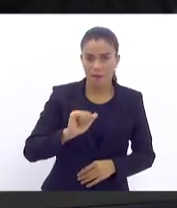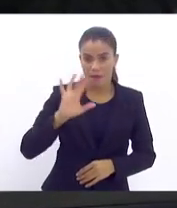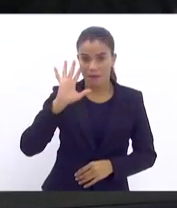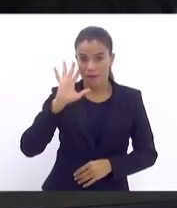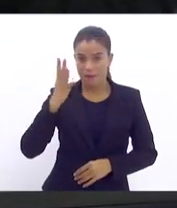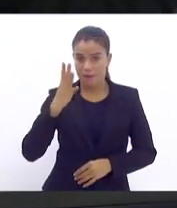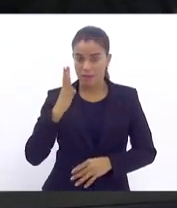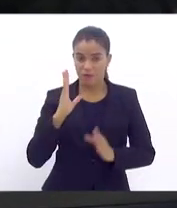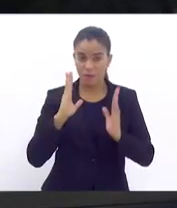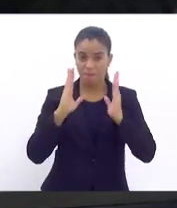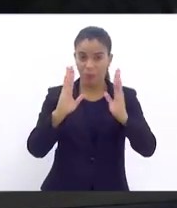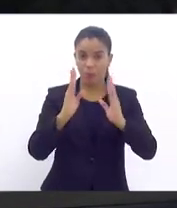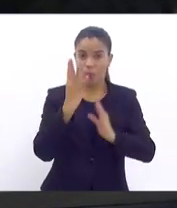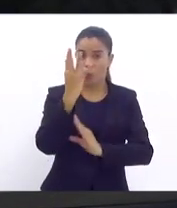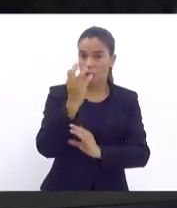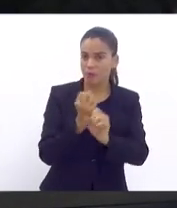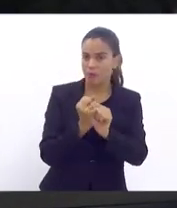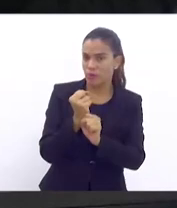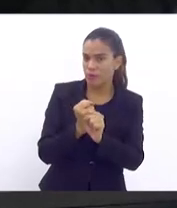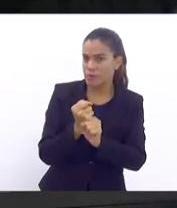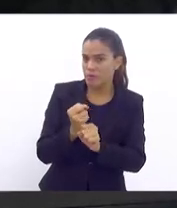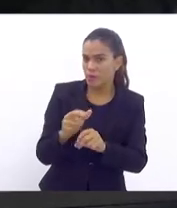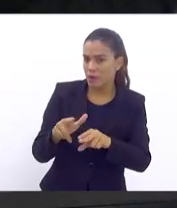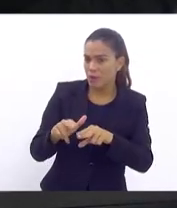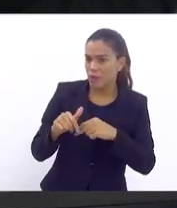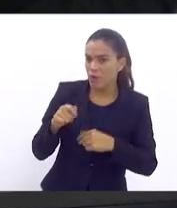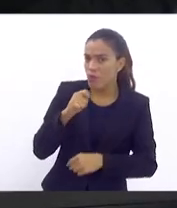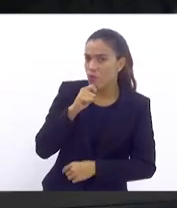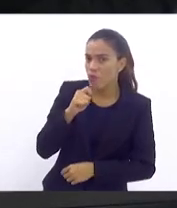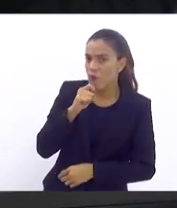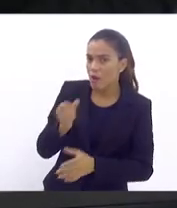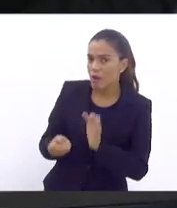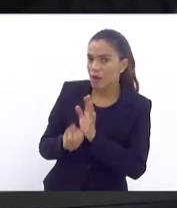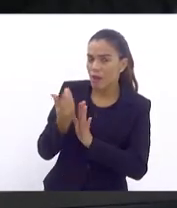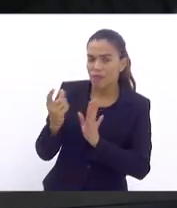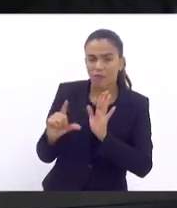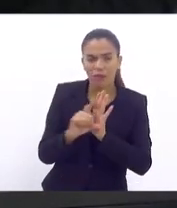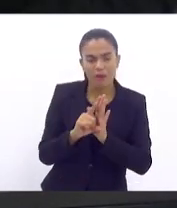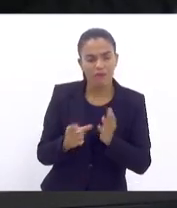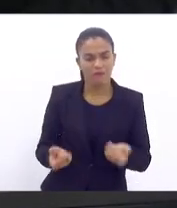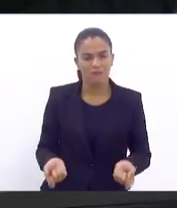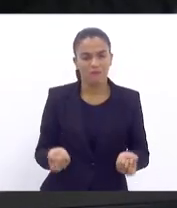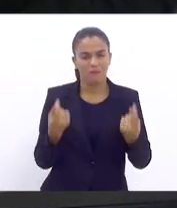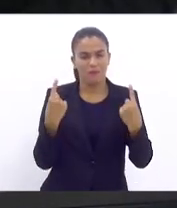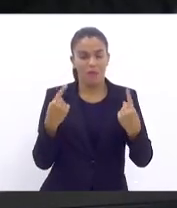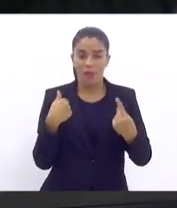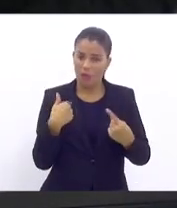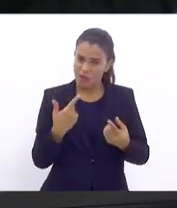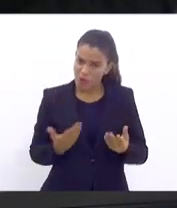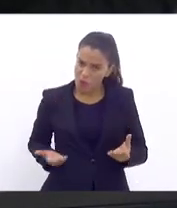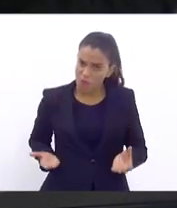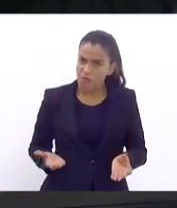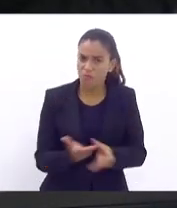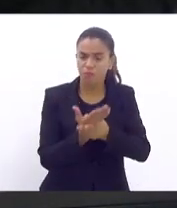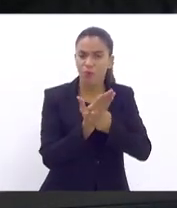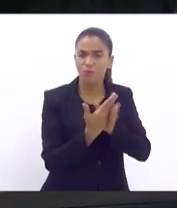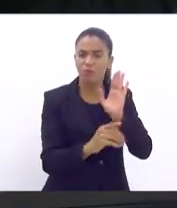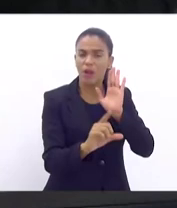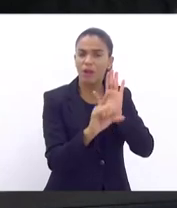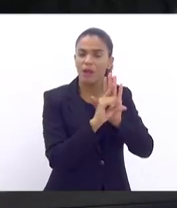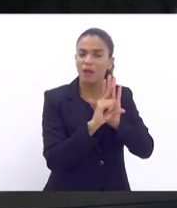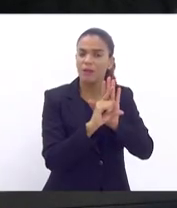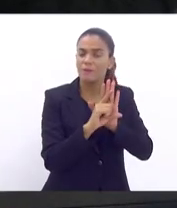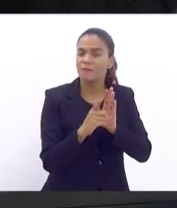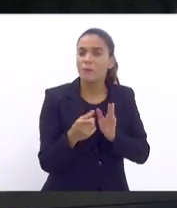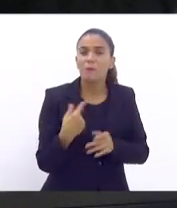Amorim dos últimos quatro anos por conta dele não ter sido criado por lei Eu entrei com esse projeto antes dessa ação que eu não